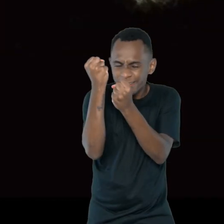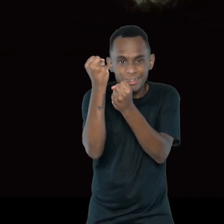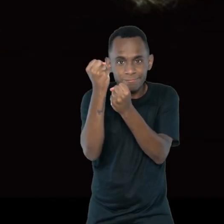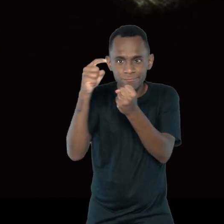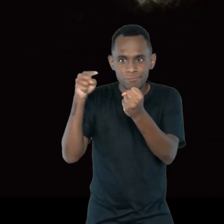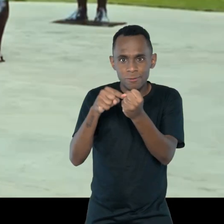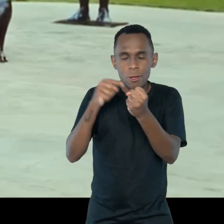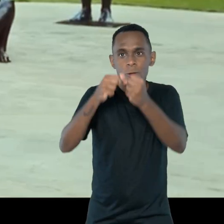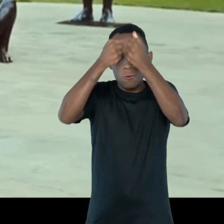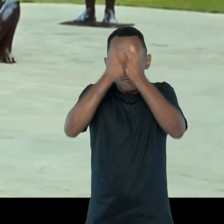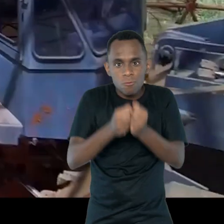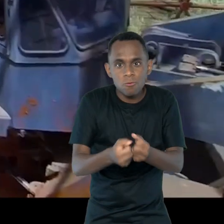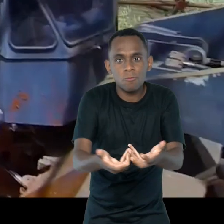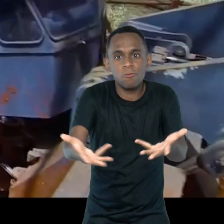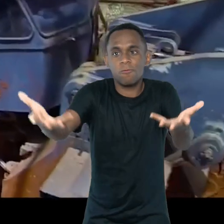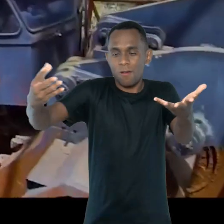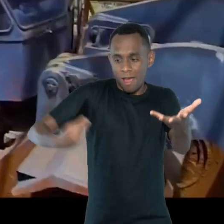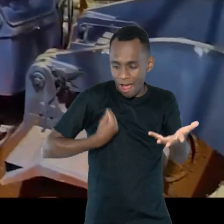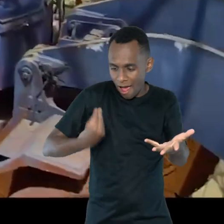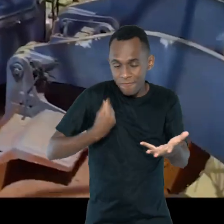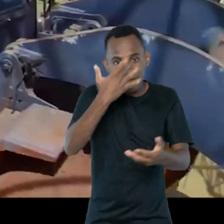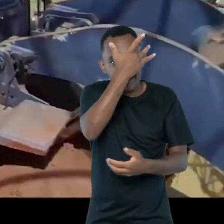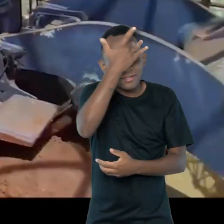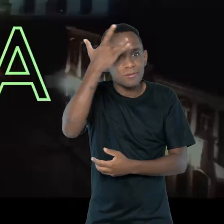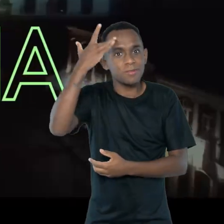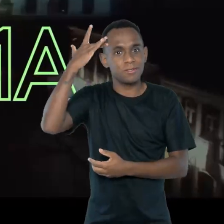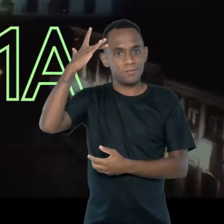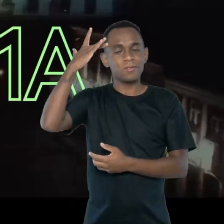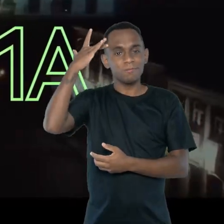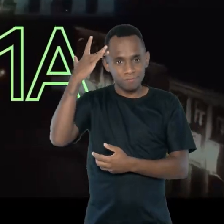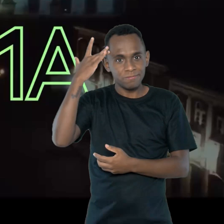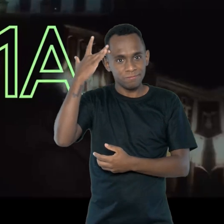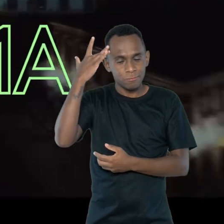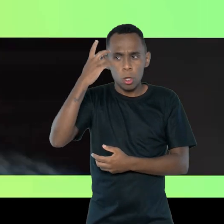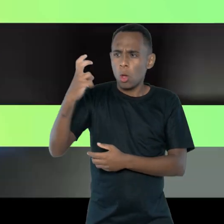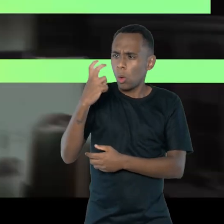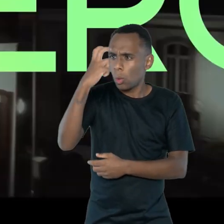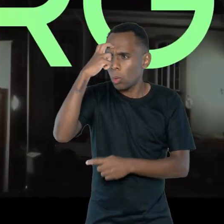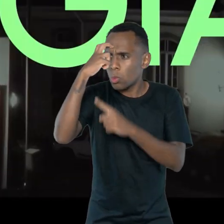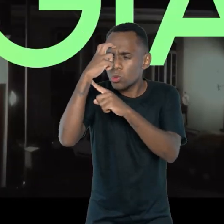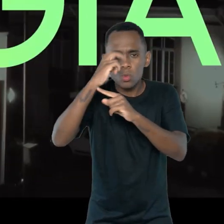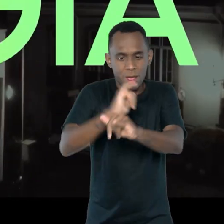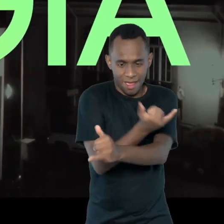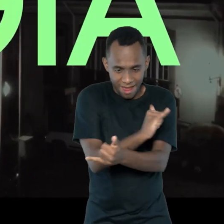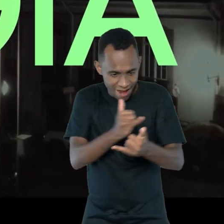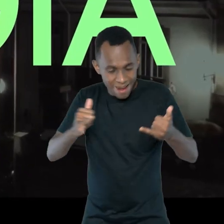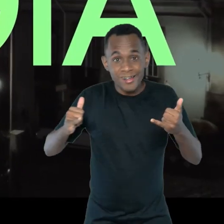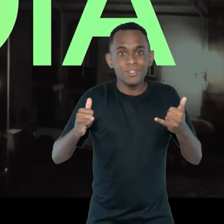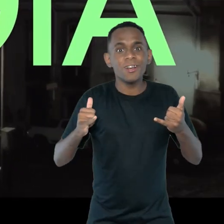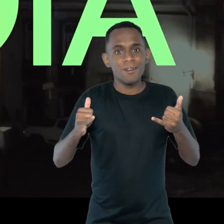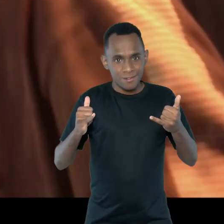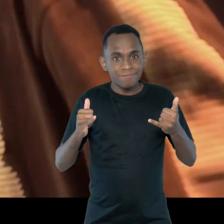força que ilumina a vida das pessoas. A cultura é uma